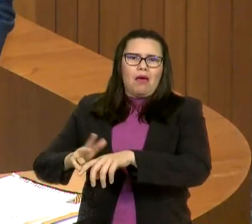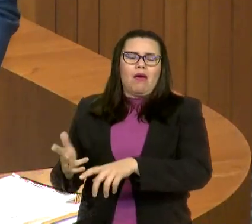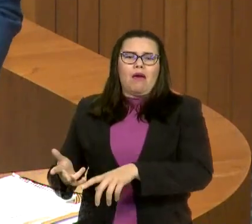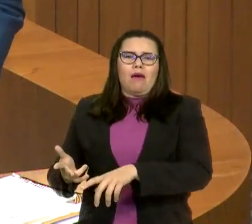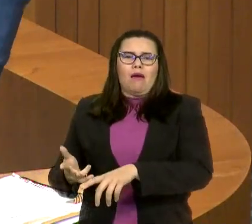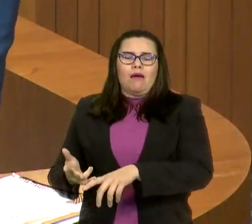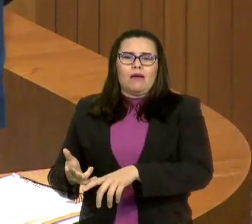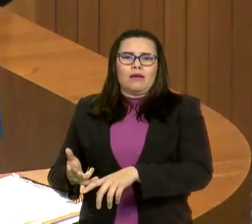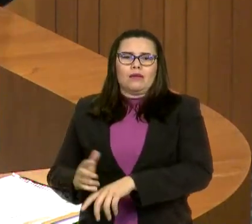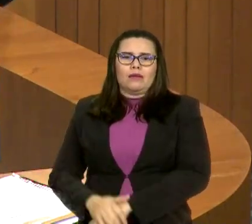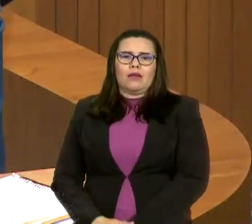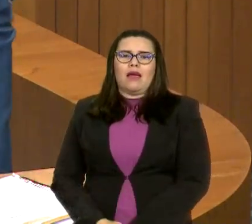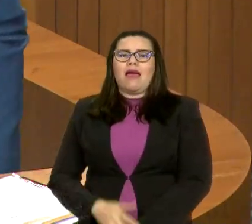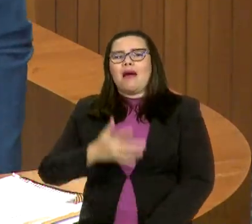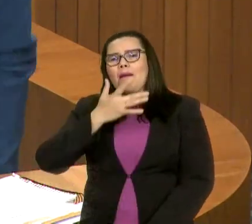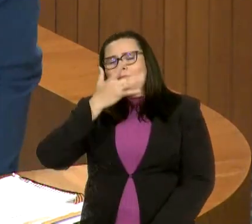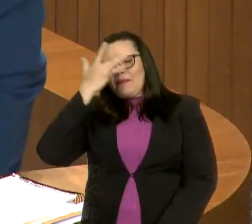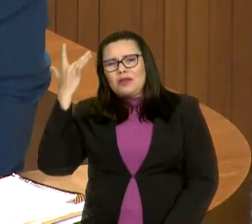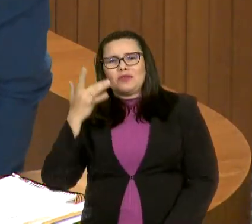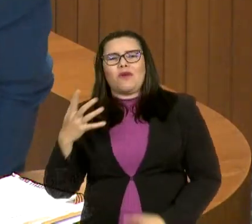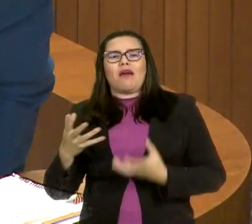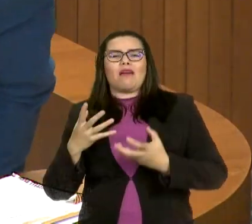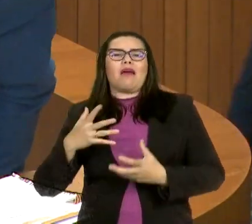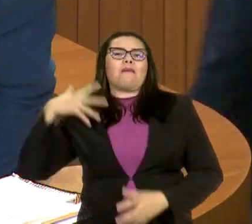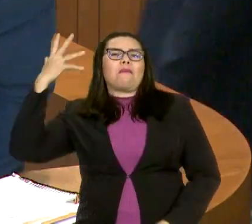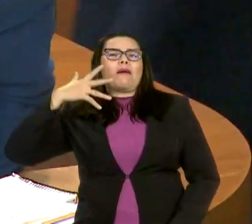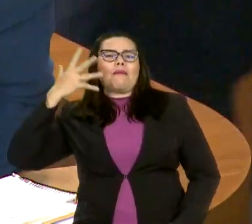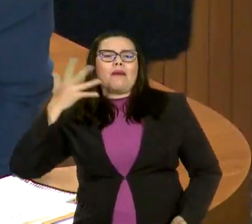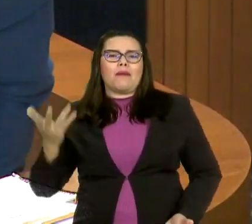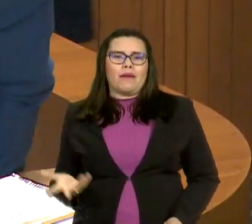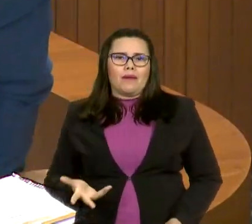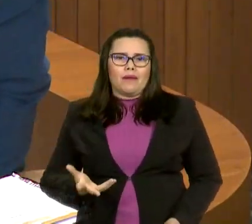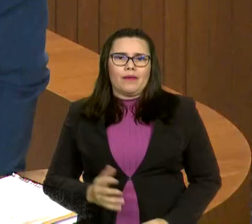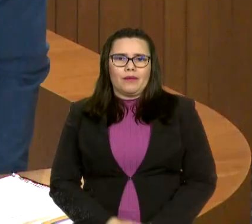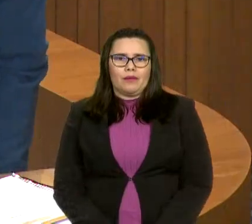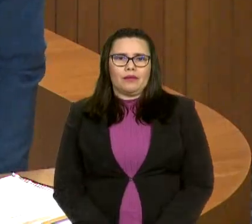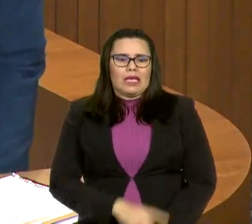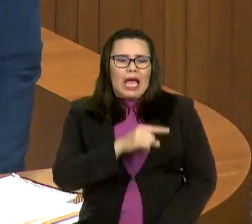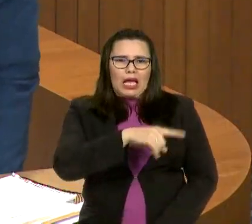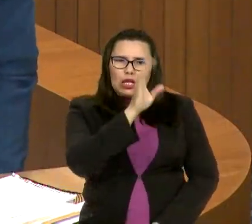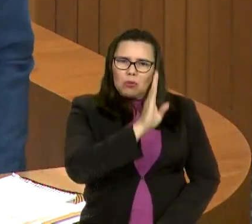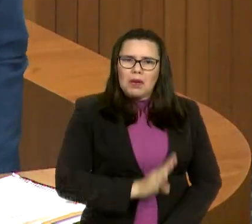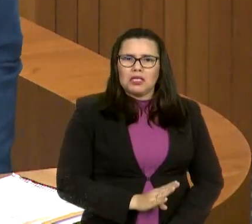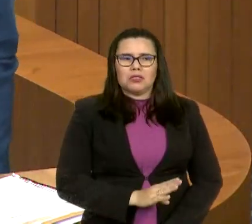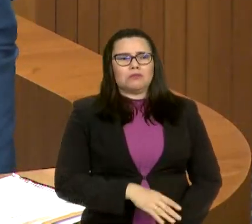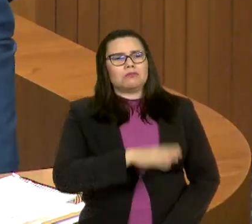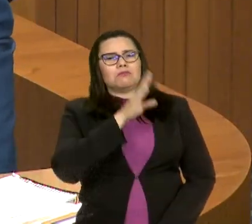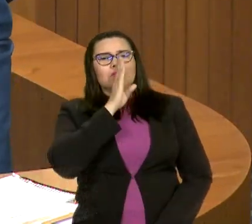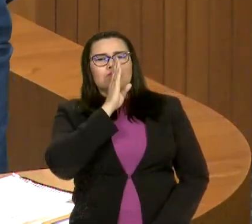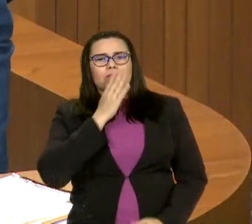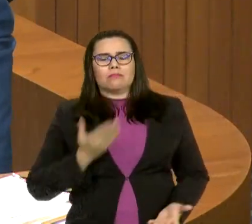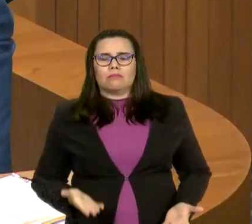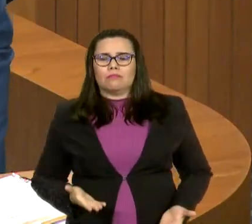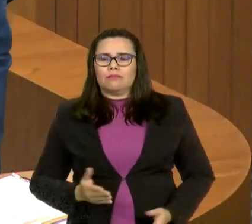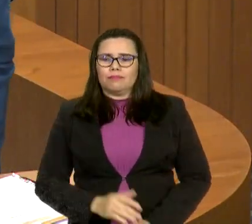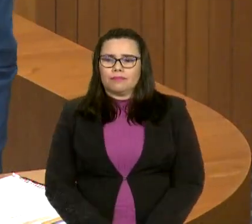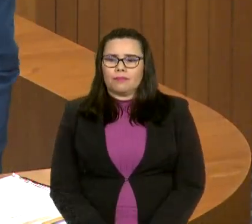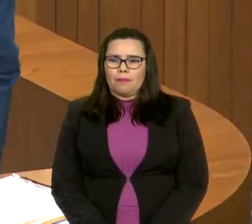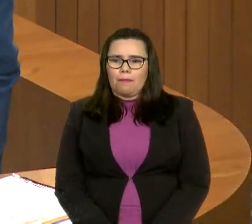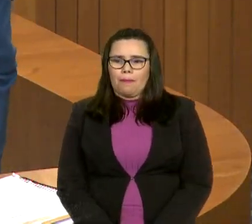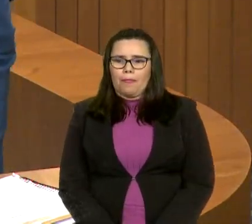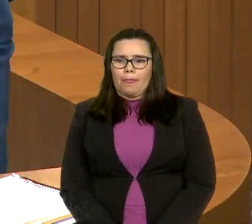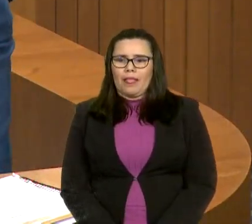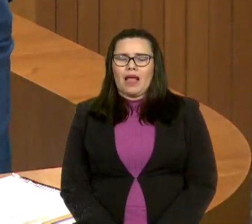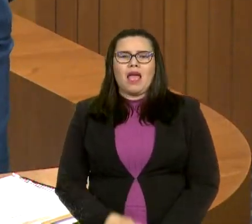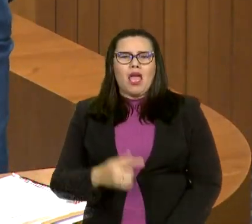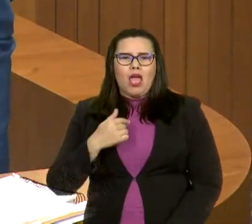essa maldição de politicamente correto. Tá aí, eu estava para dar uma aula na UEMA sobre por que eu deixei de pensar como esquerdista,